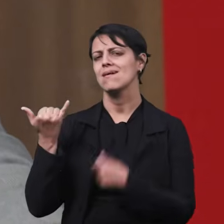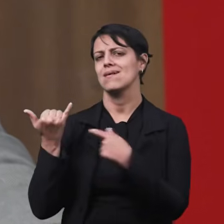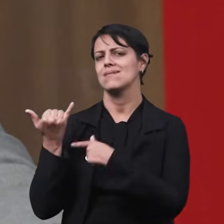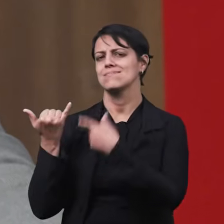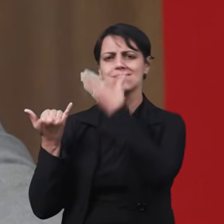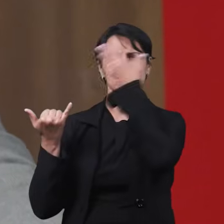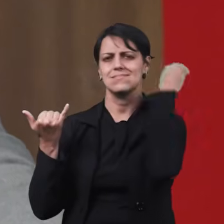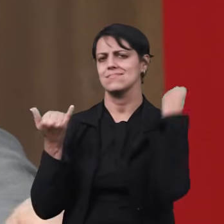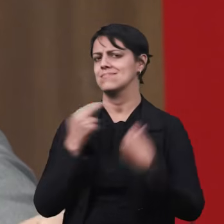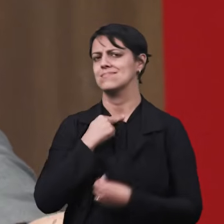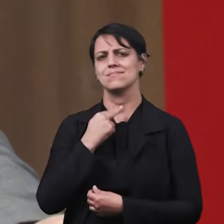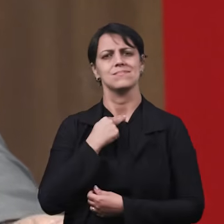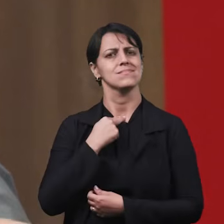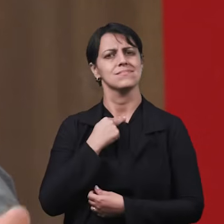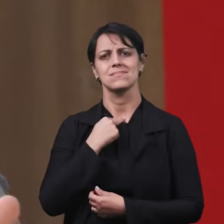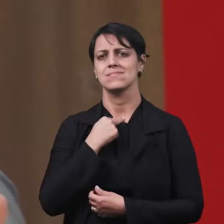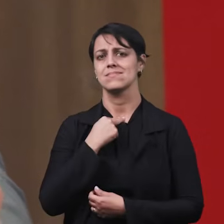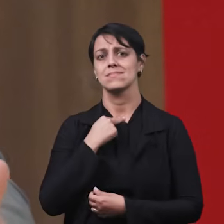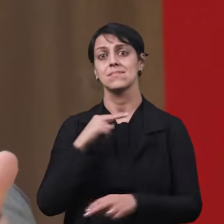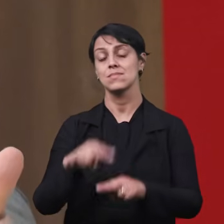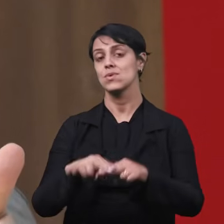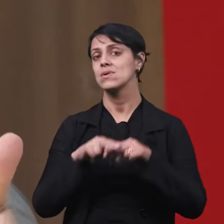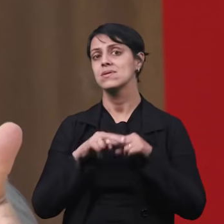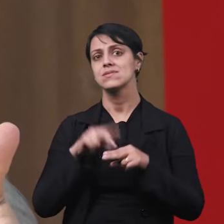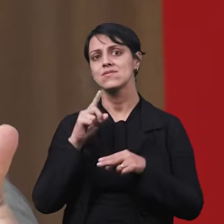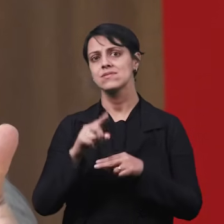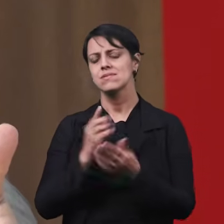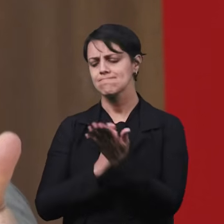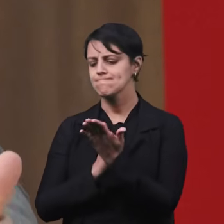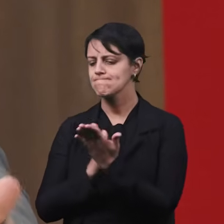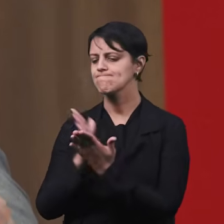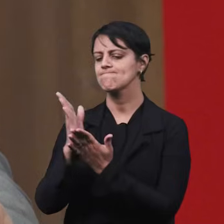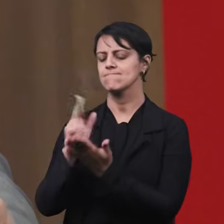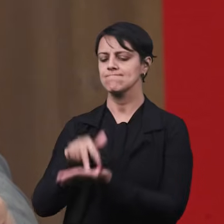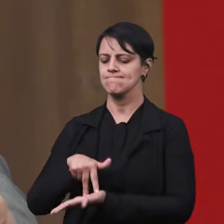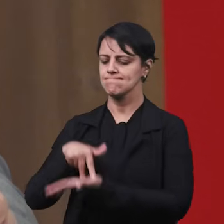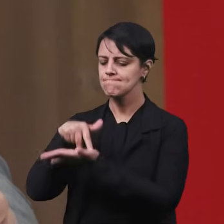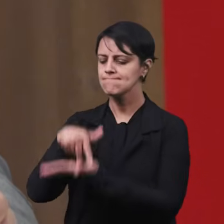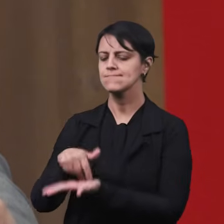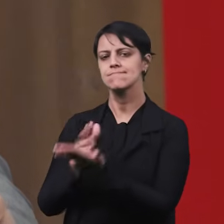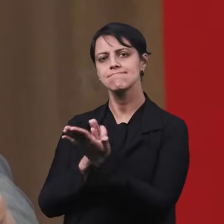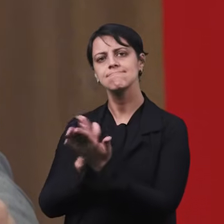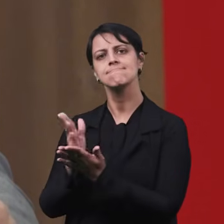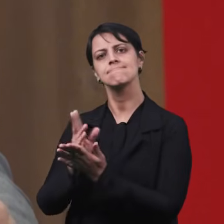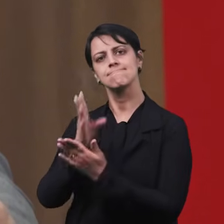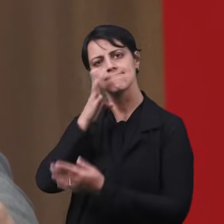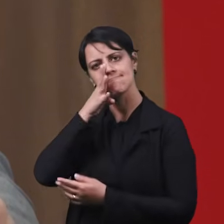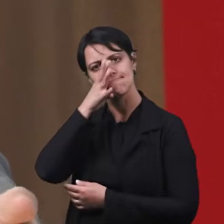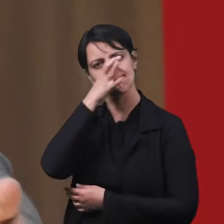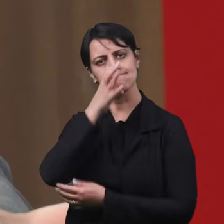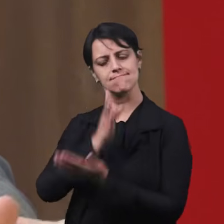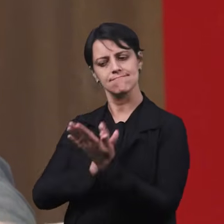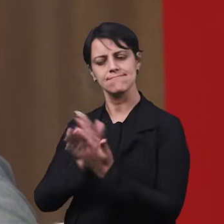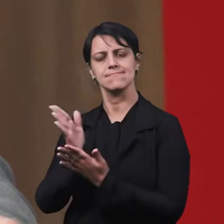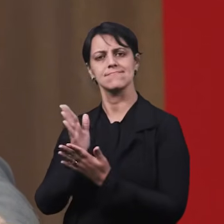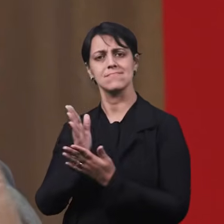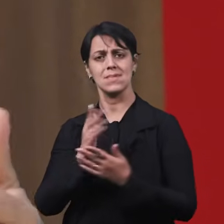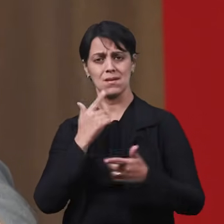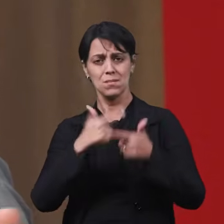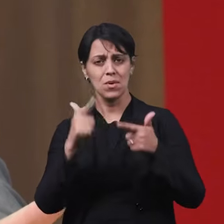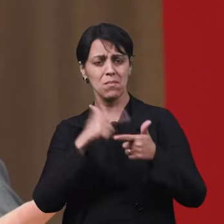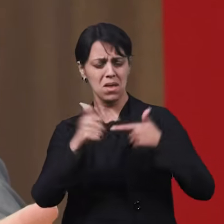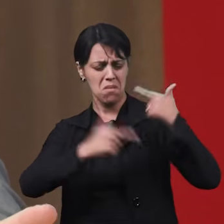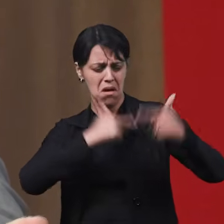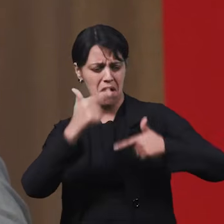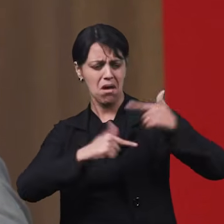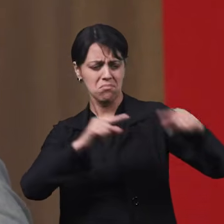Senhor falou. É isso que te traz para um rumo e te dá firmeza para você persistir. As batalhas no meio do